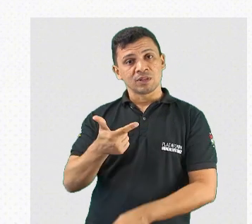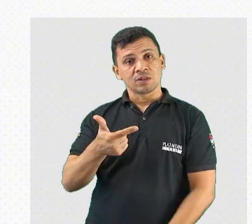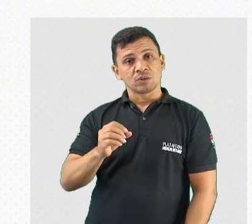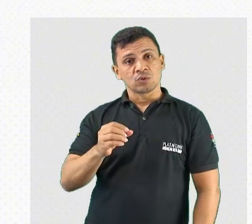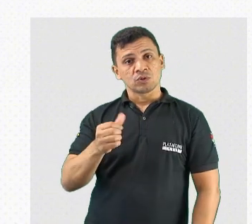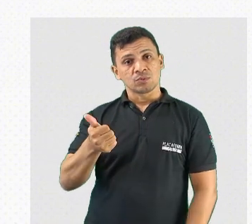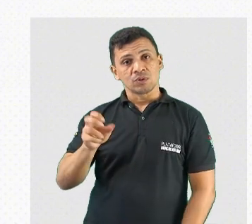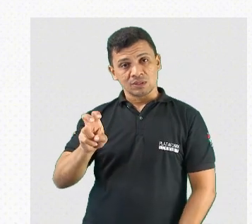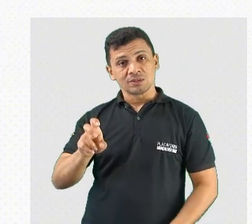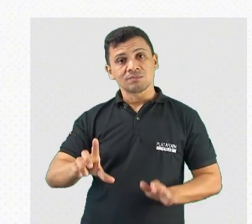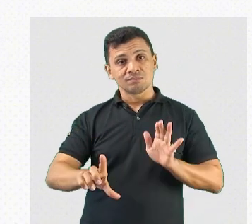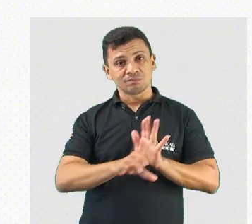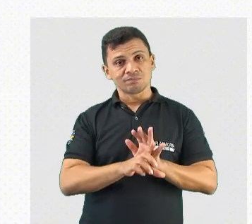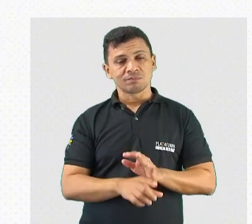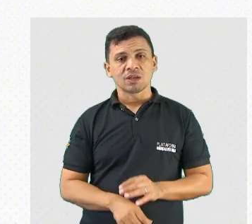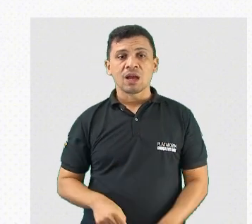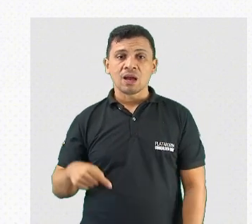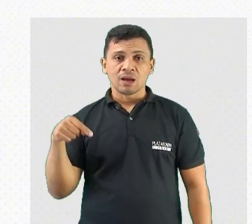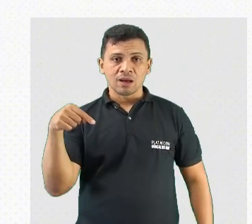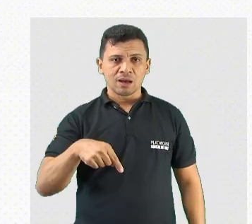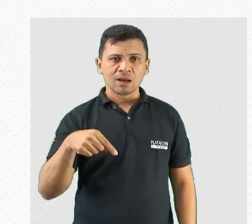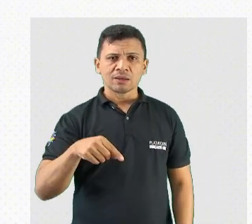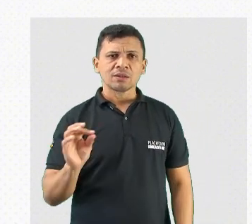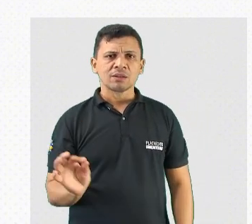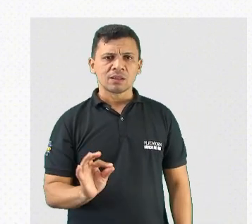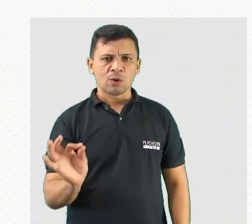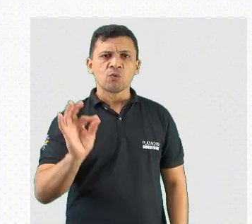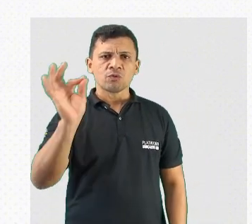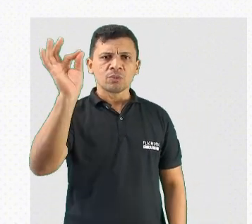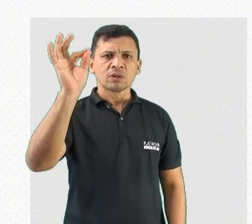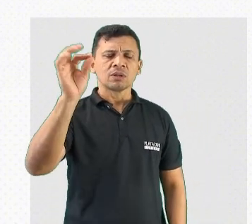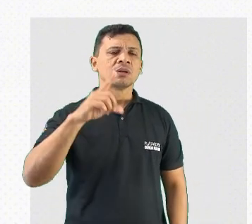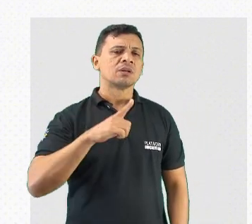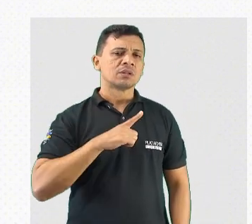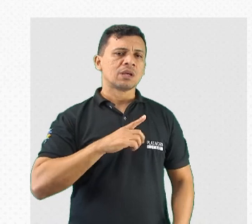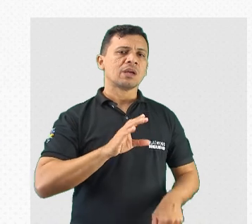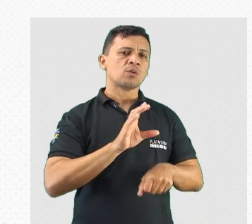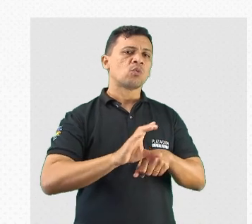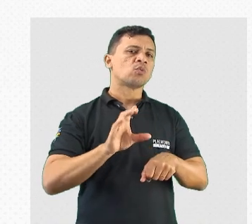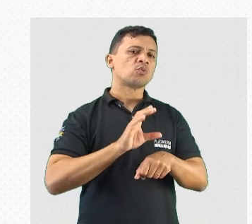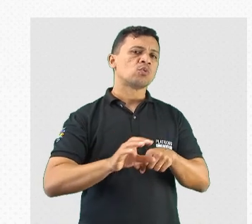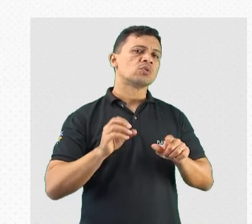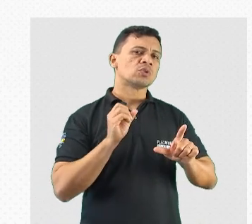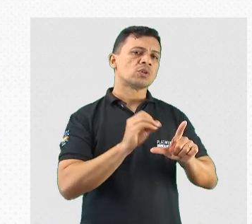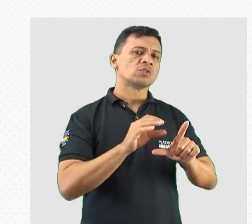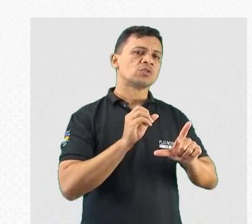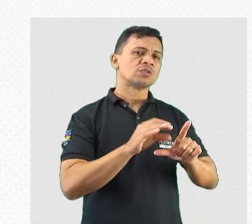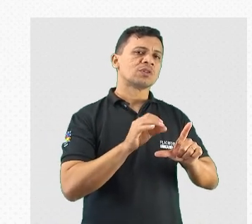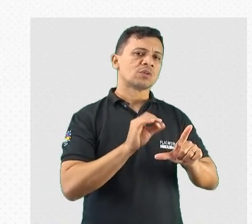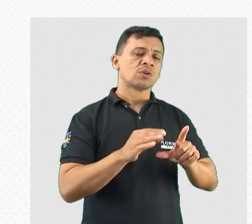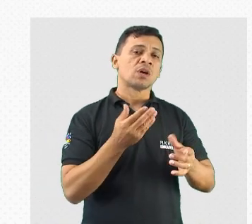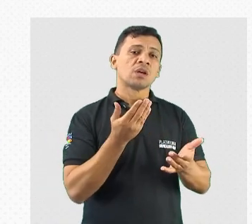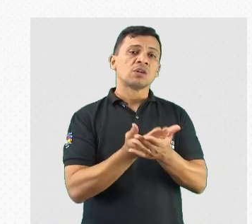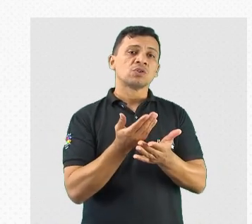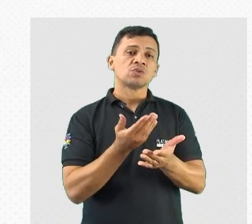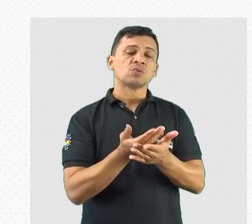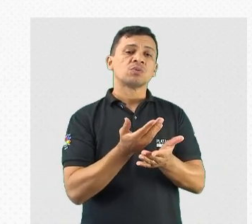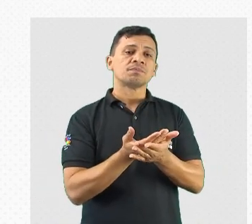E você tem, por exemplo, aqui na UFMA, no estado do Maranhão, a Universidade Federal do Maranhão, um curso de licenciatura com